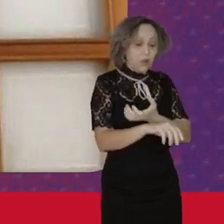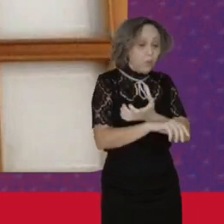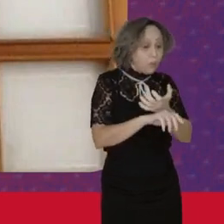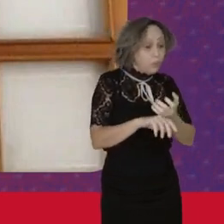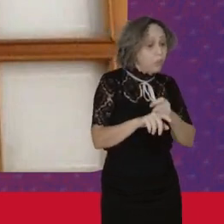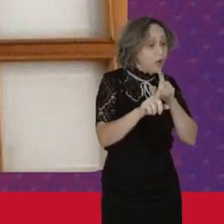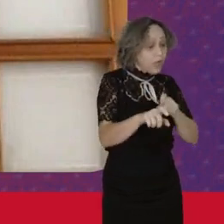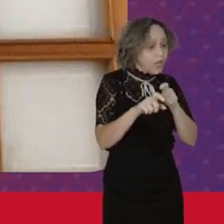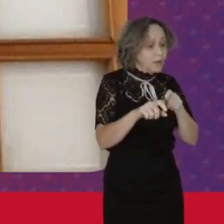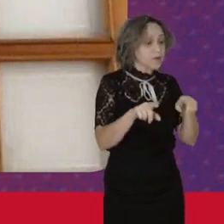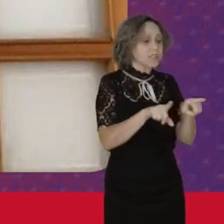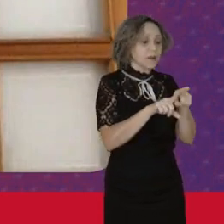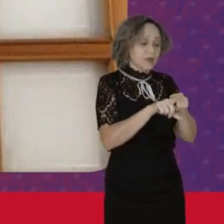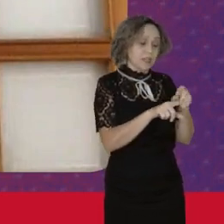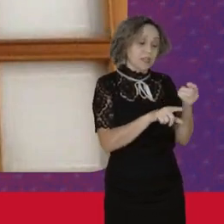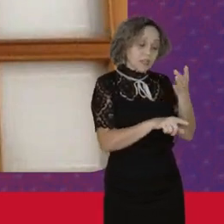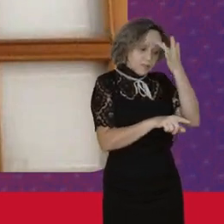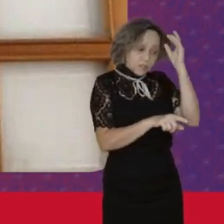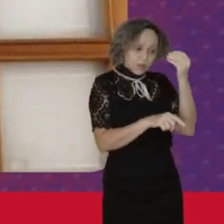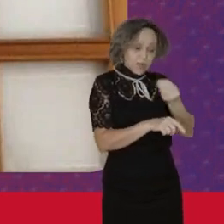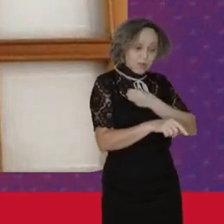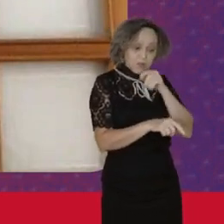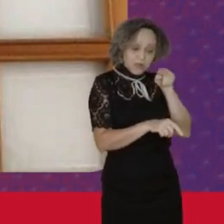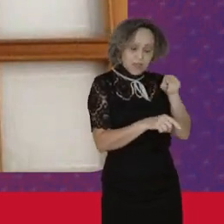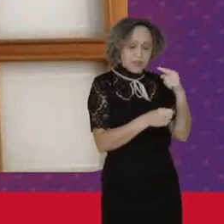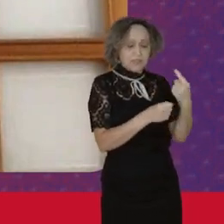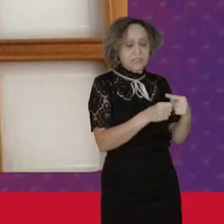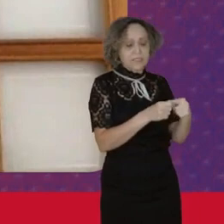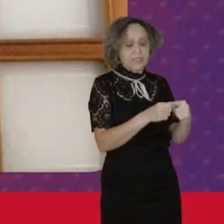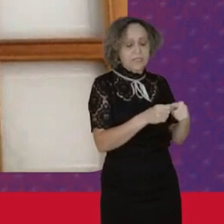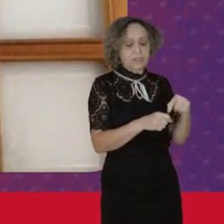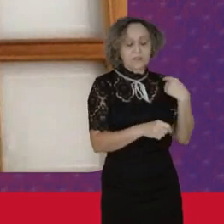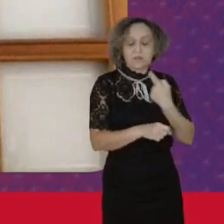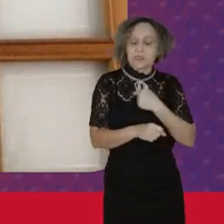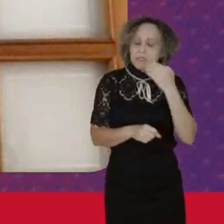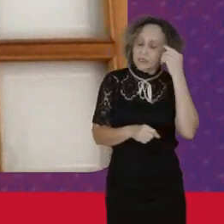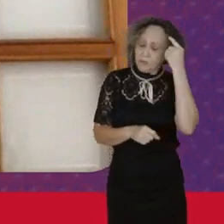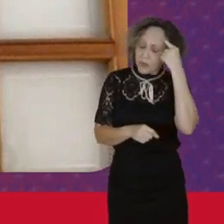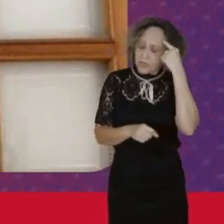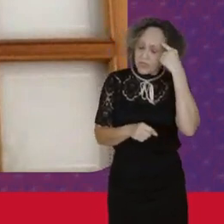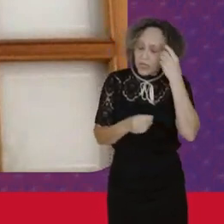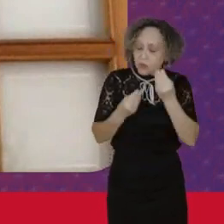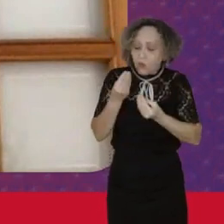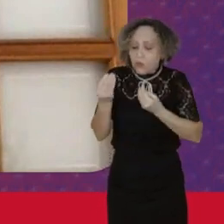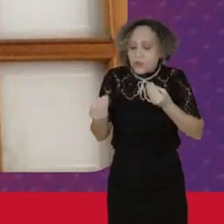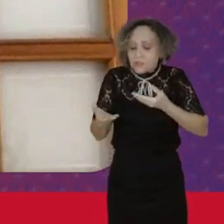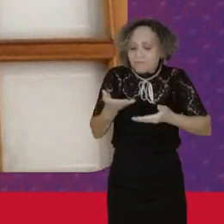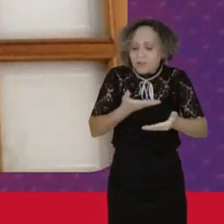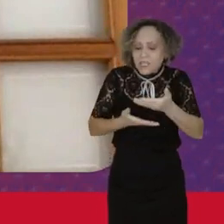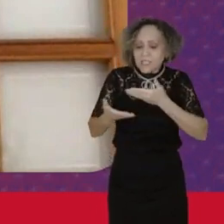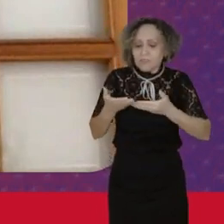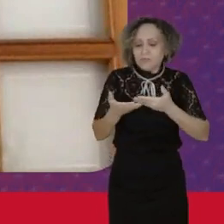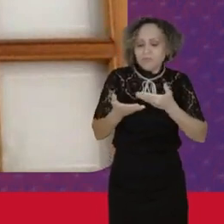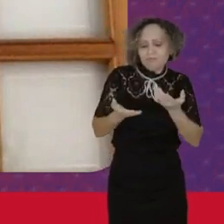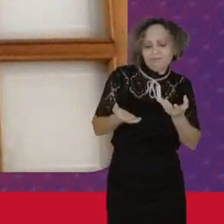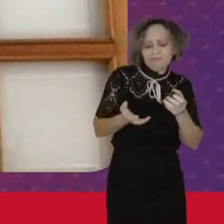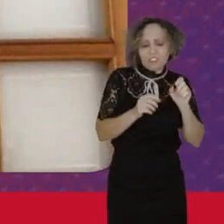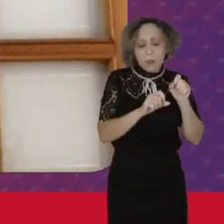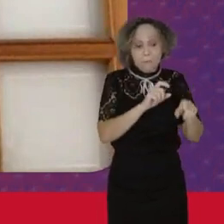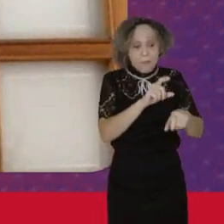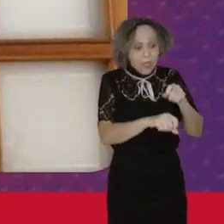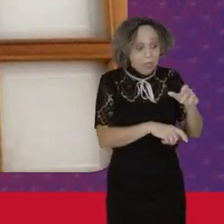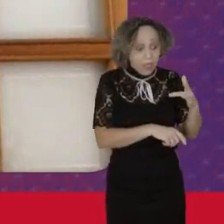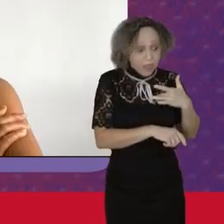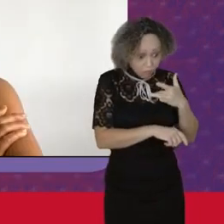a gente precisa pensar essa relação com os agrotóxicos, com a agroecologia, são essas questões que eu penso que são